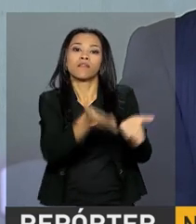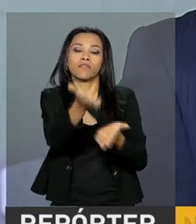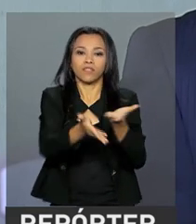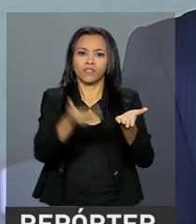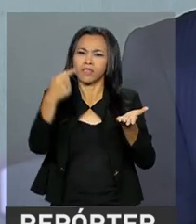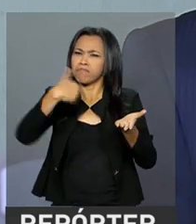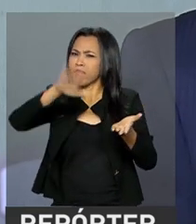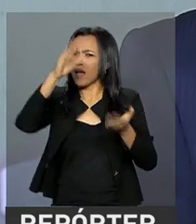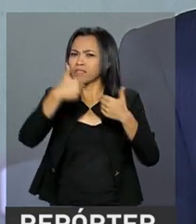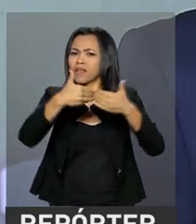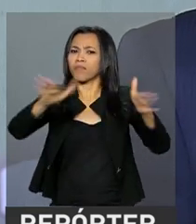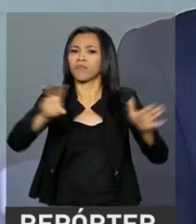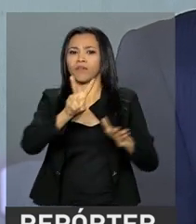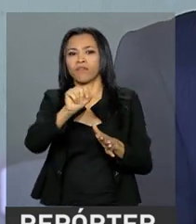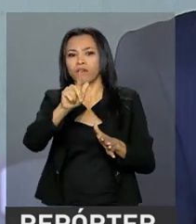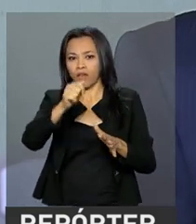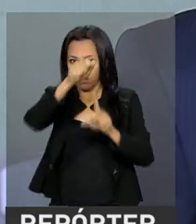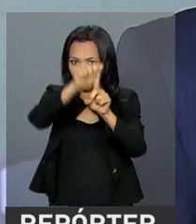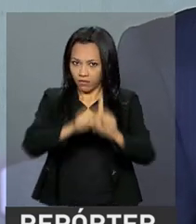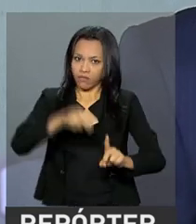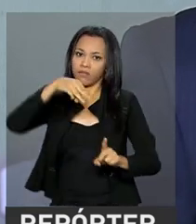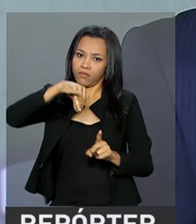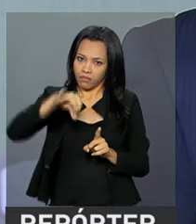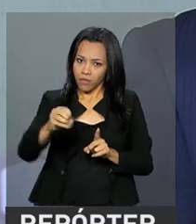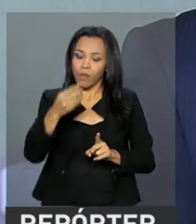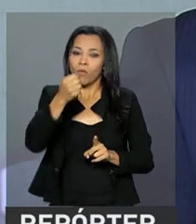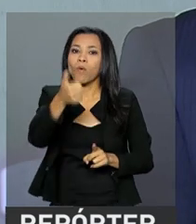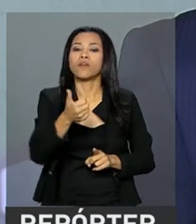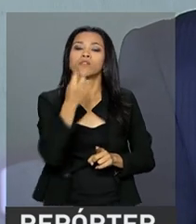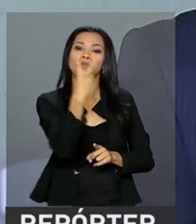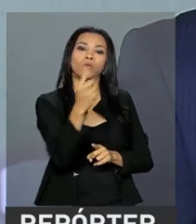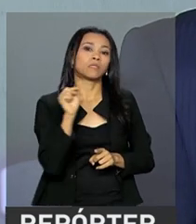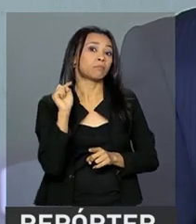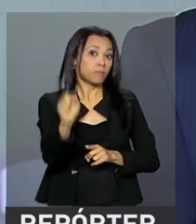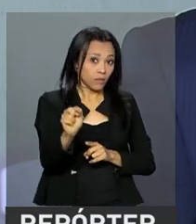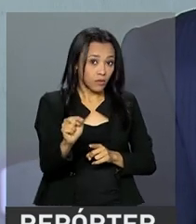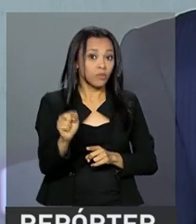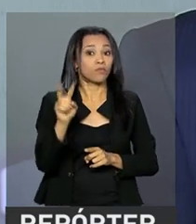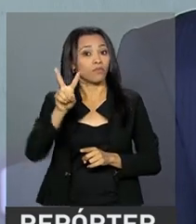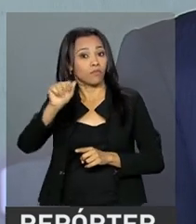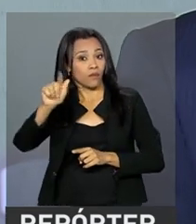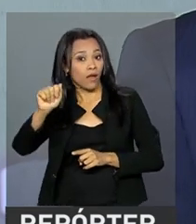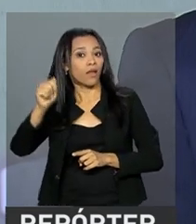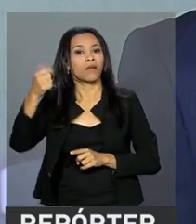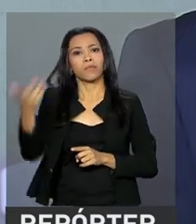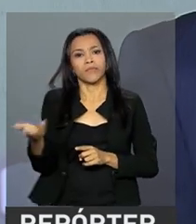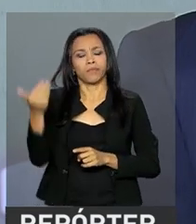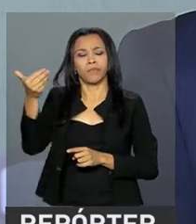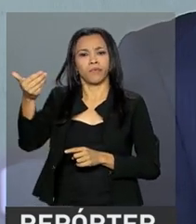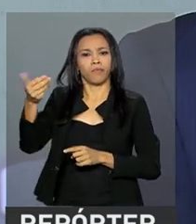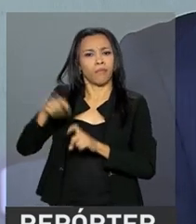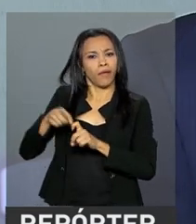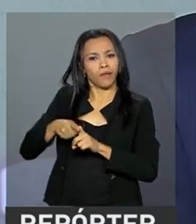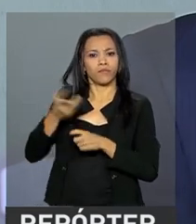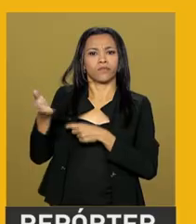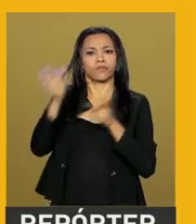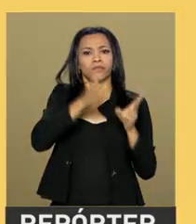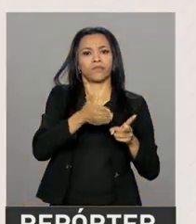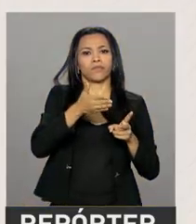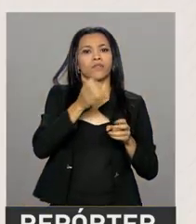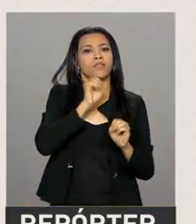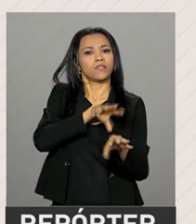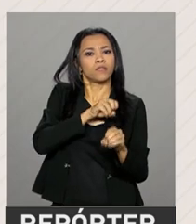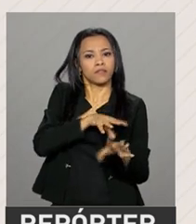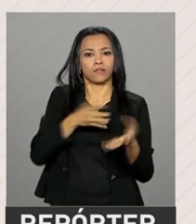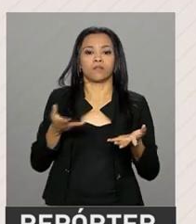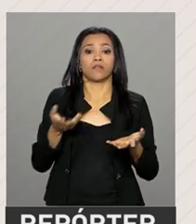abriram vagas de trabalho no mês de maio foram quase 2000 postos em áreas como atendimento médico e educação em